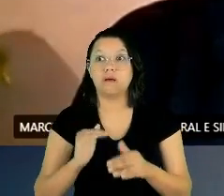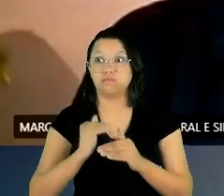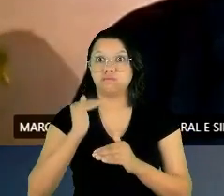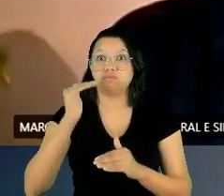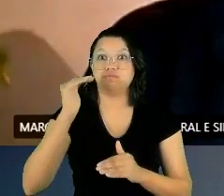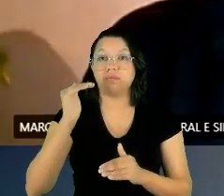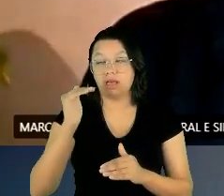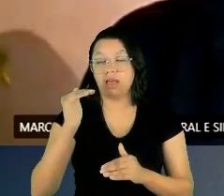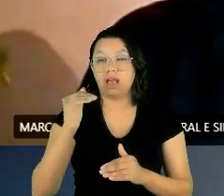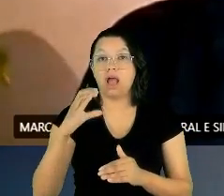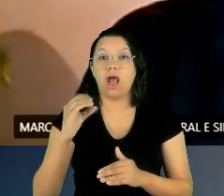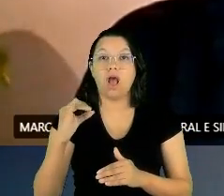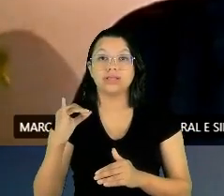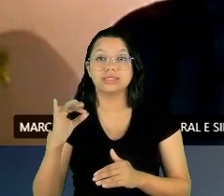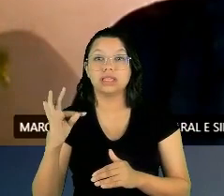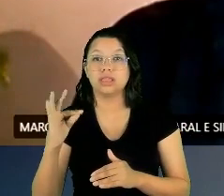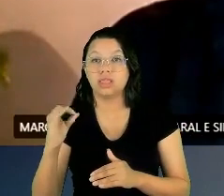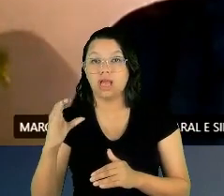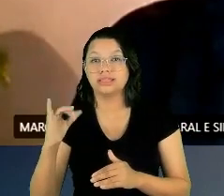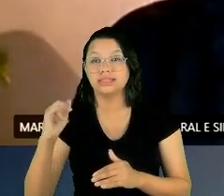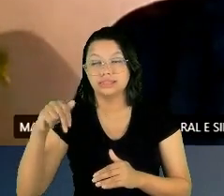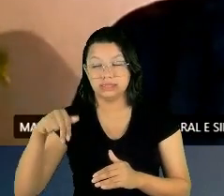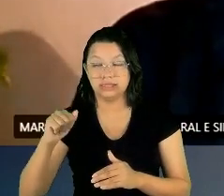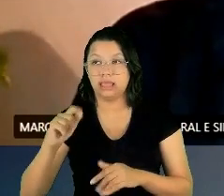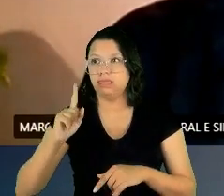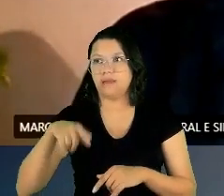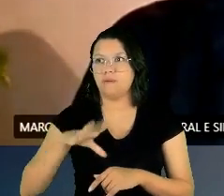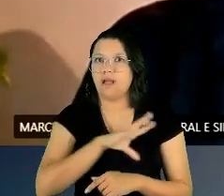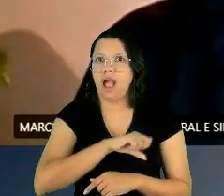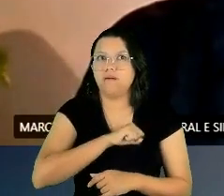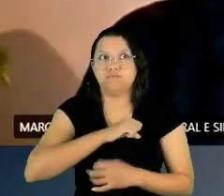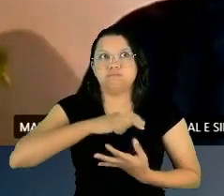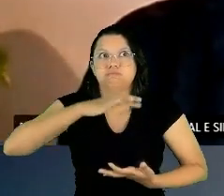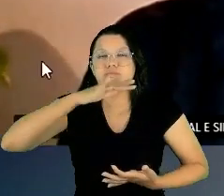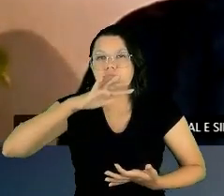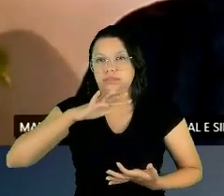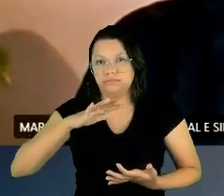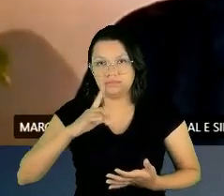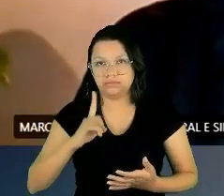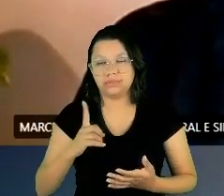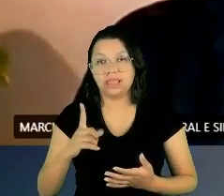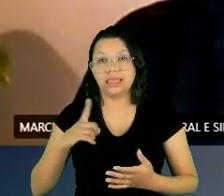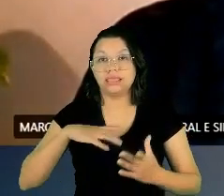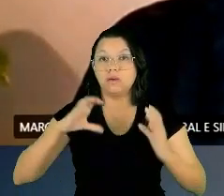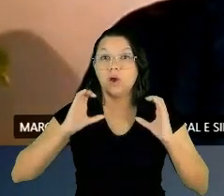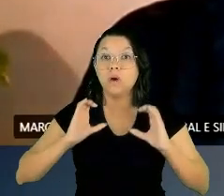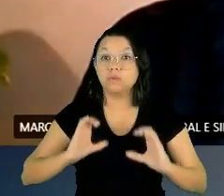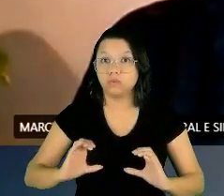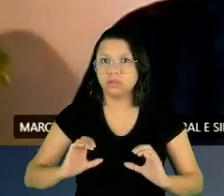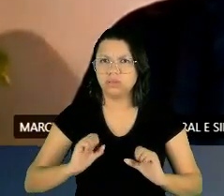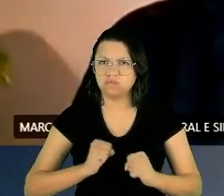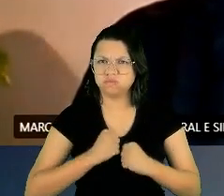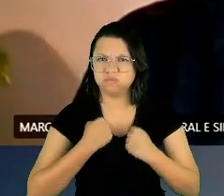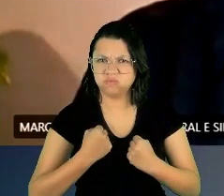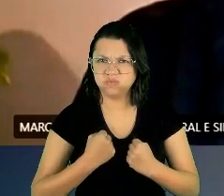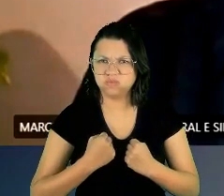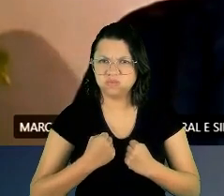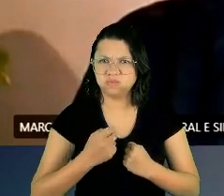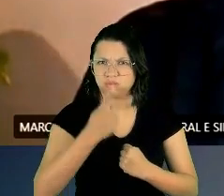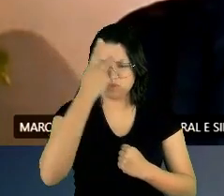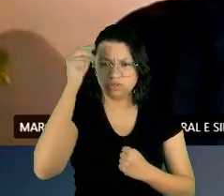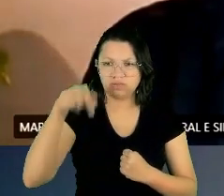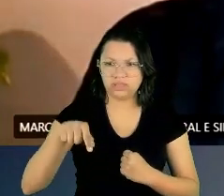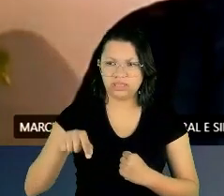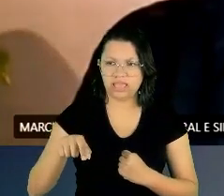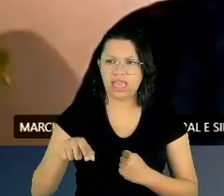elevados de ocitocina, não é um amor indiscriminado, né? Os estudos mostram que níveis elevados de ocitocina fazem com que as pessoas tenham um comportamento agressivo com